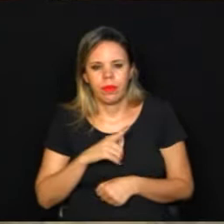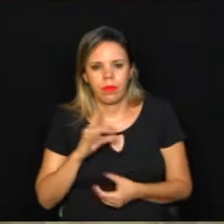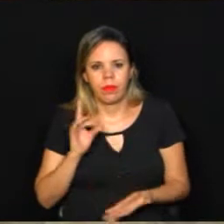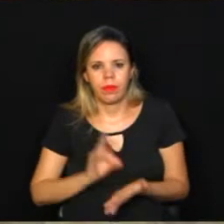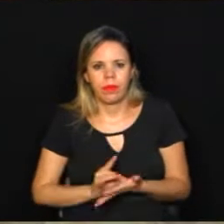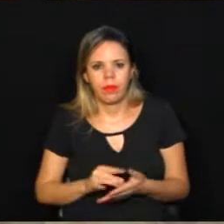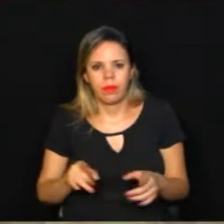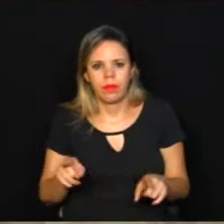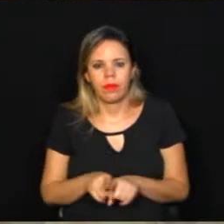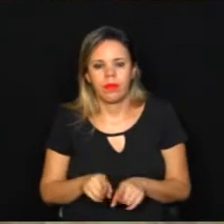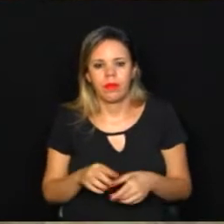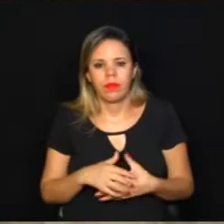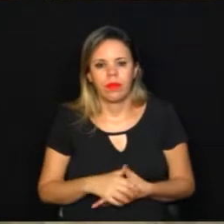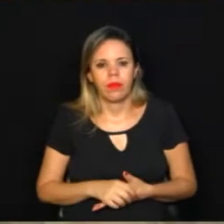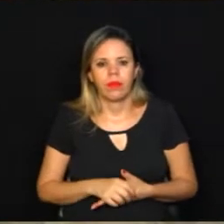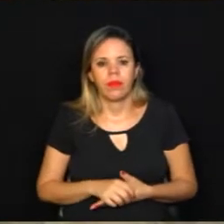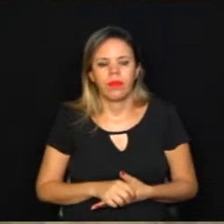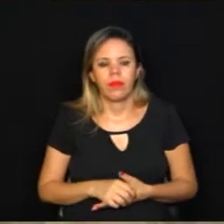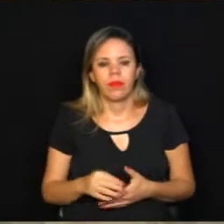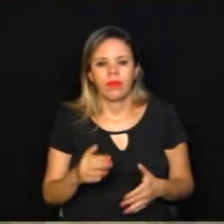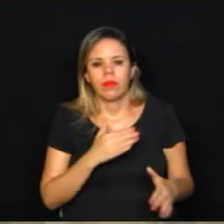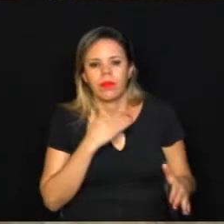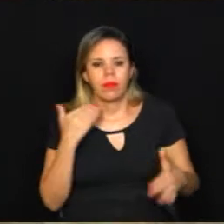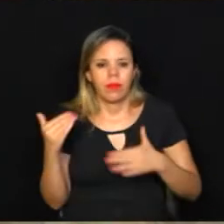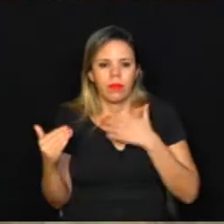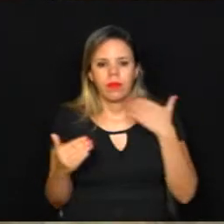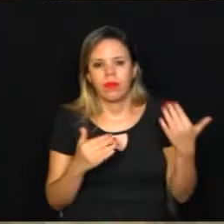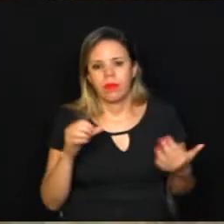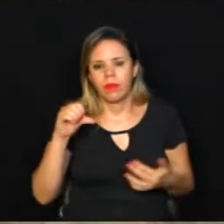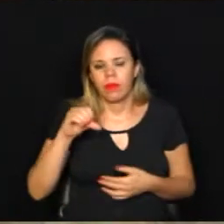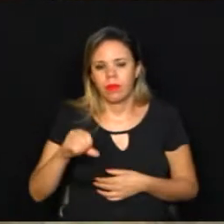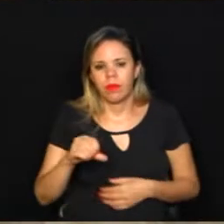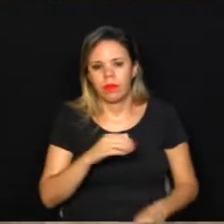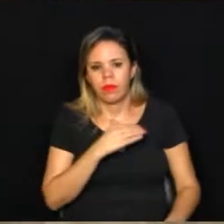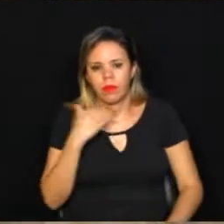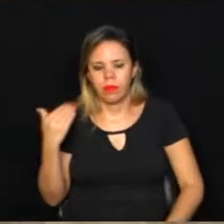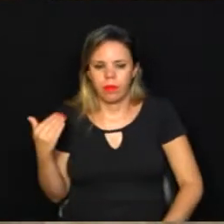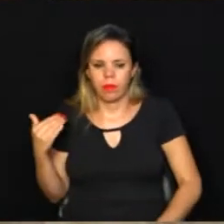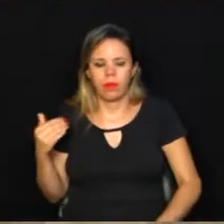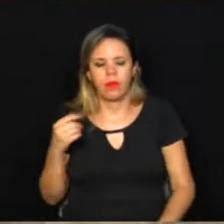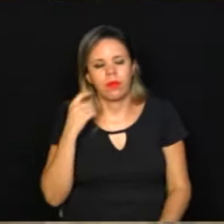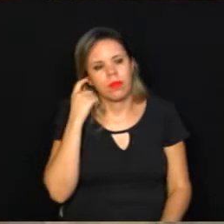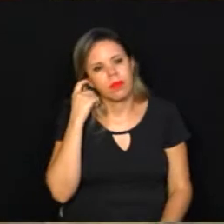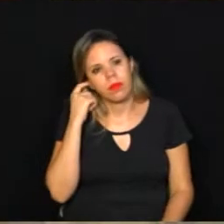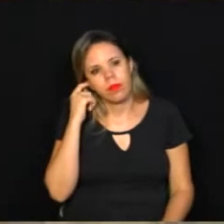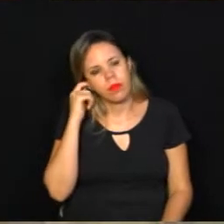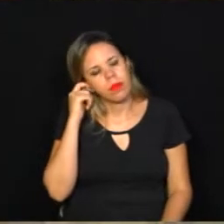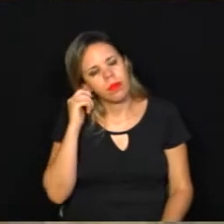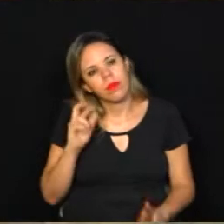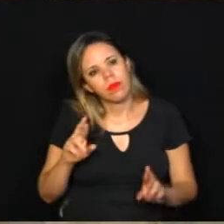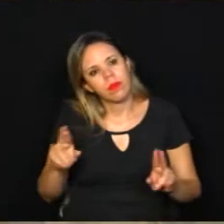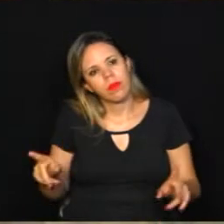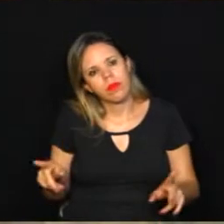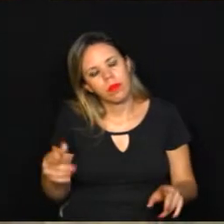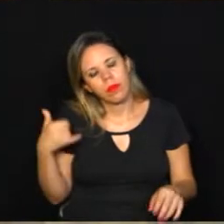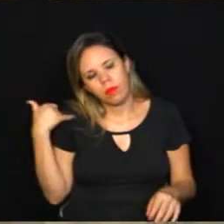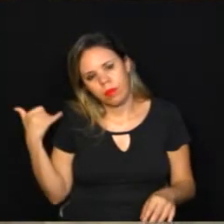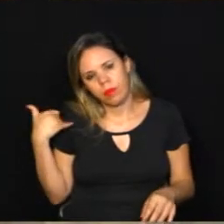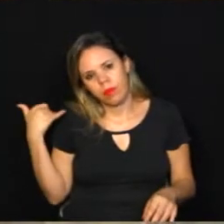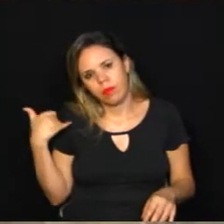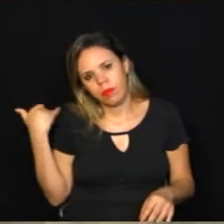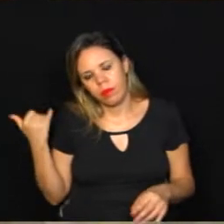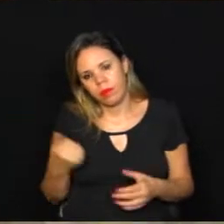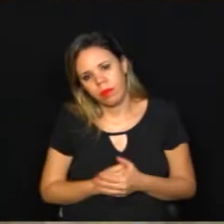confirmadas também, né, Mirna Abreu, as mortes, foram 9 óbitos e destaco também a diferença de faixa etária,